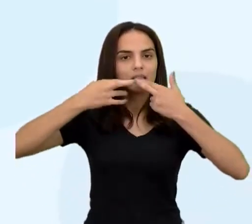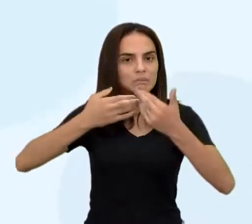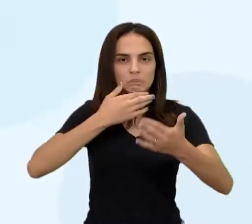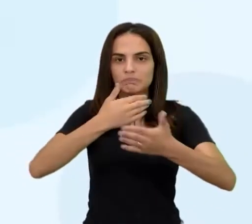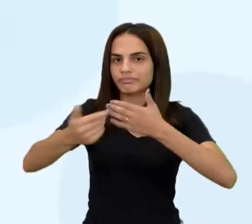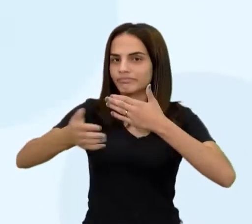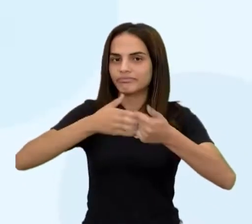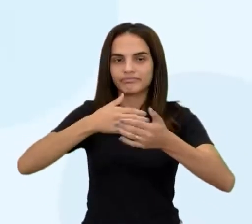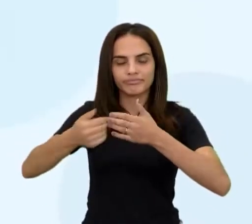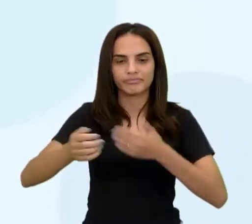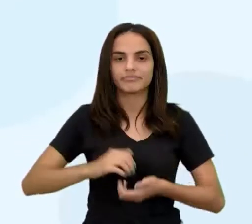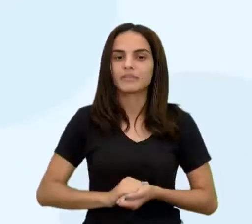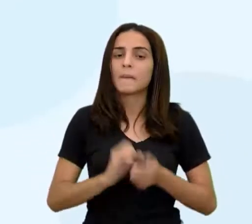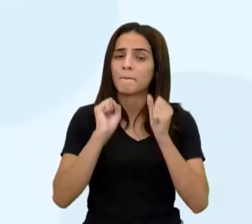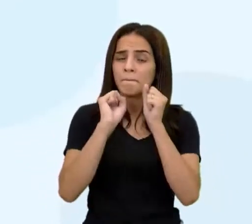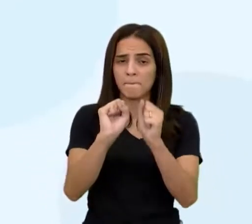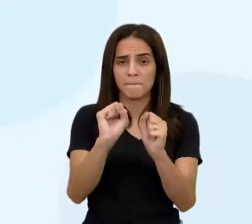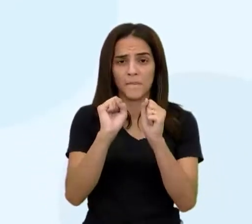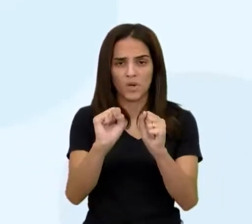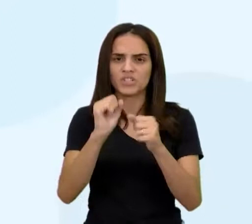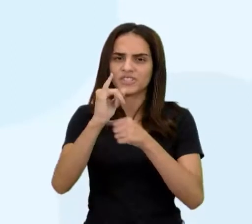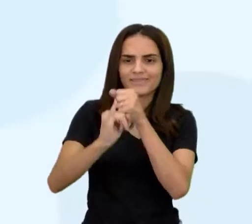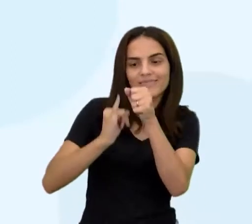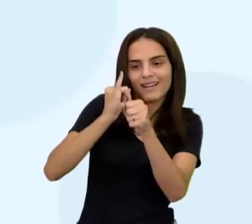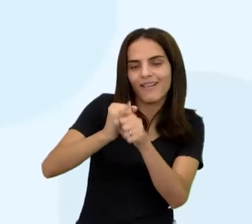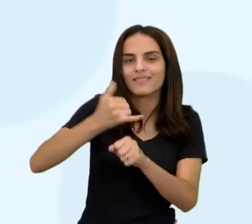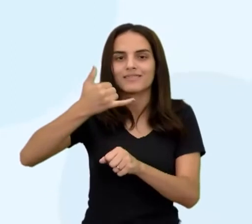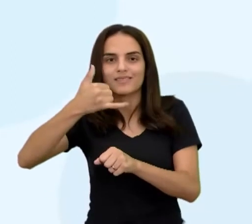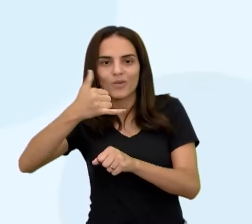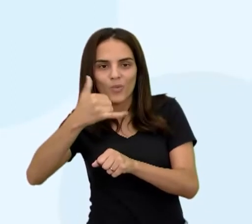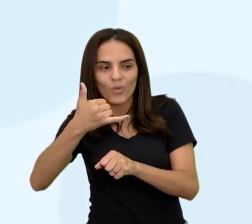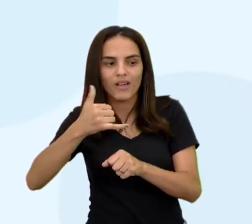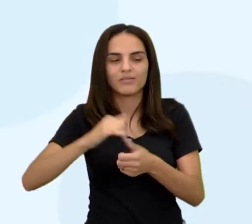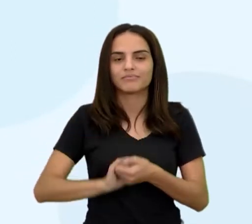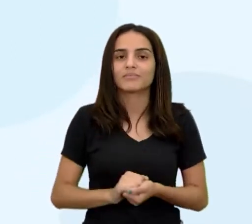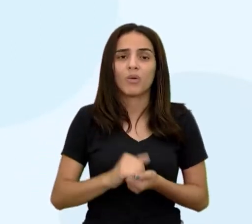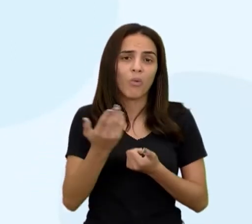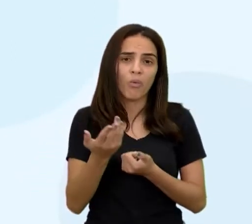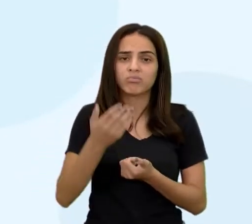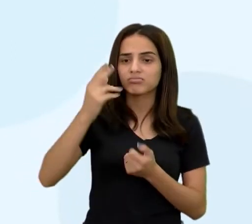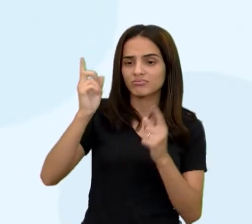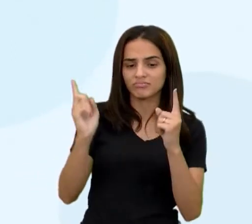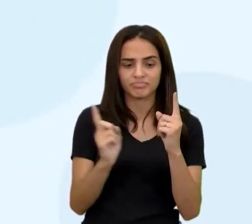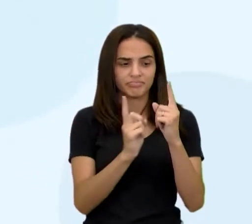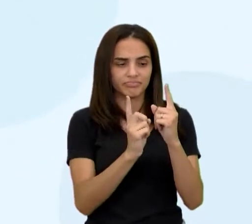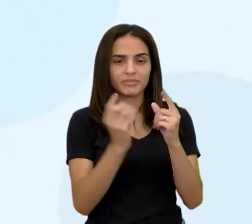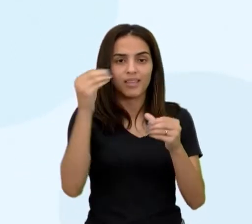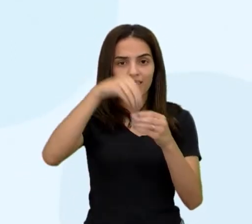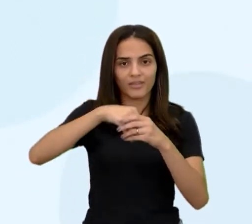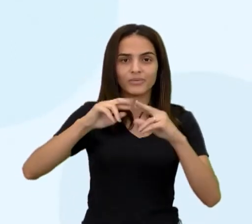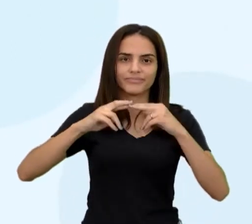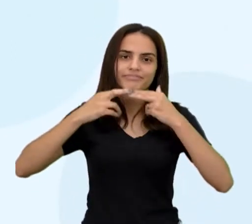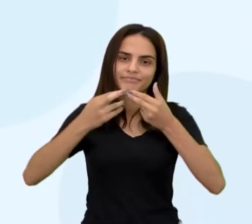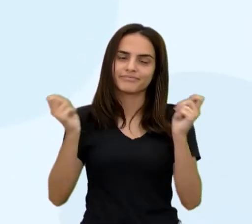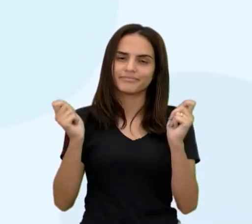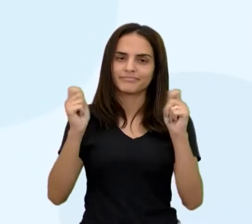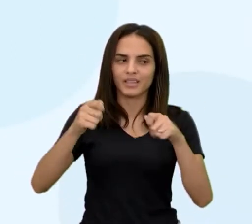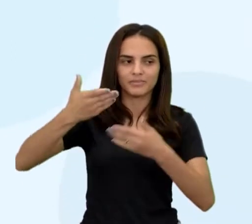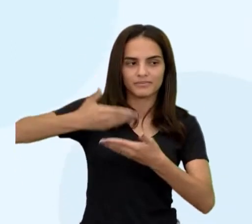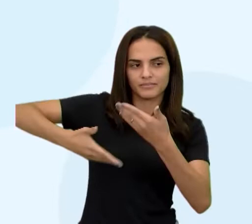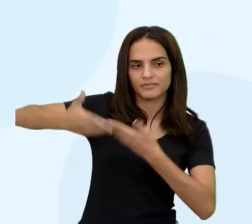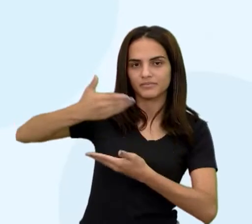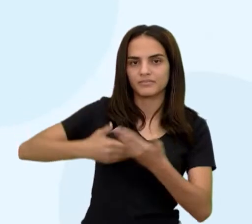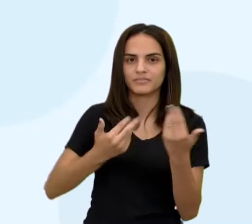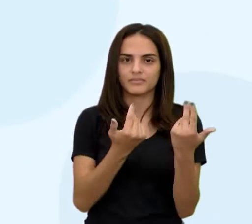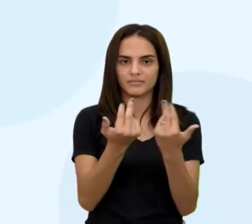independentemente do meio. Pode ser via internet, telefones celulares ou face a face. Dentro da rede, só é possível que sejam compartilhados os